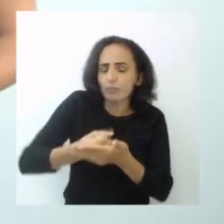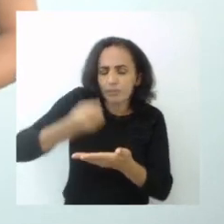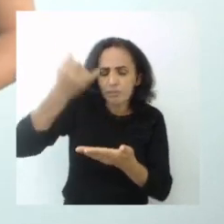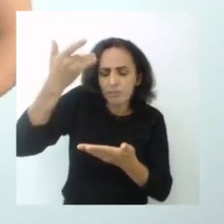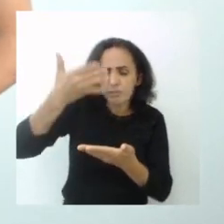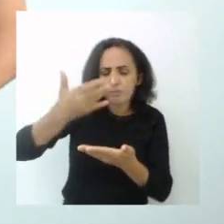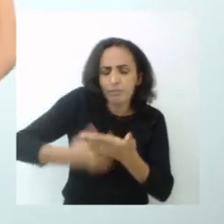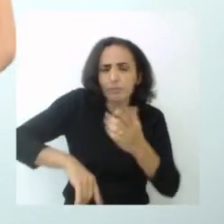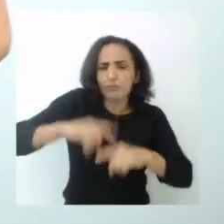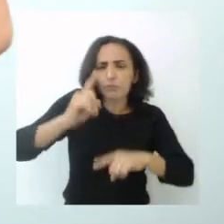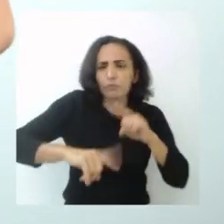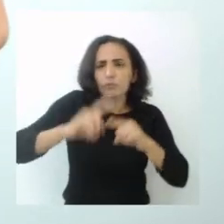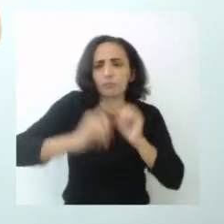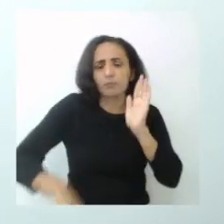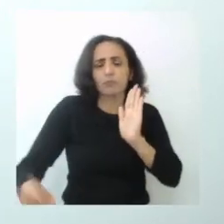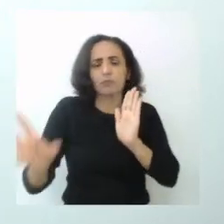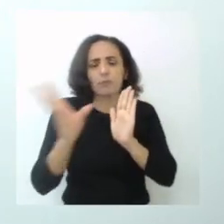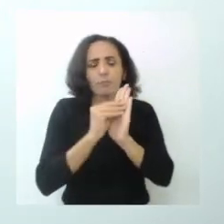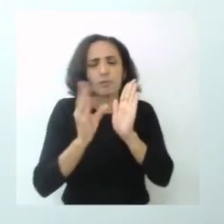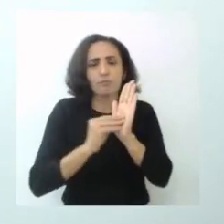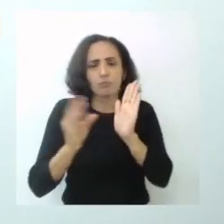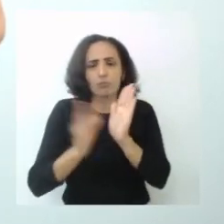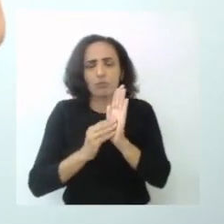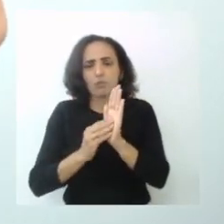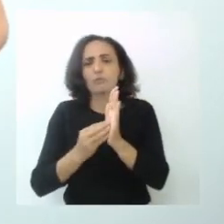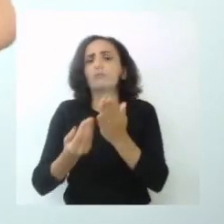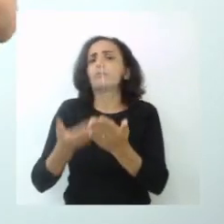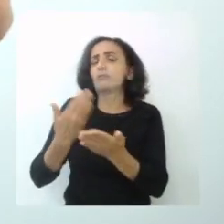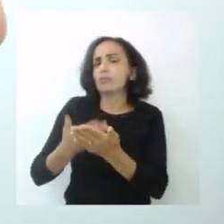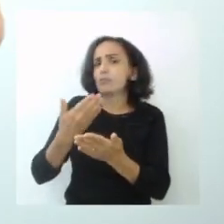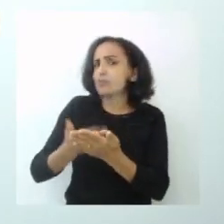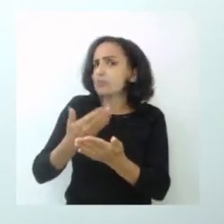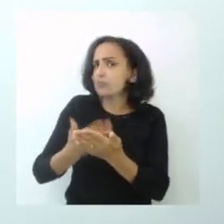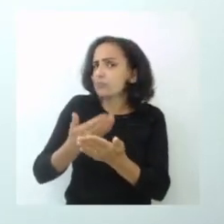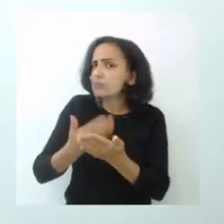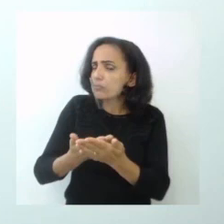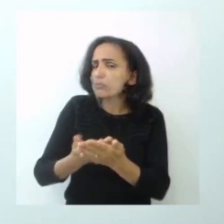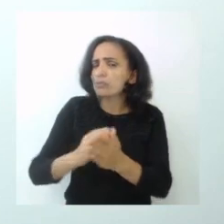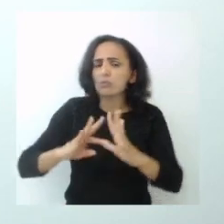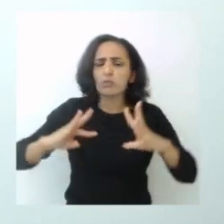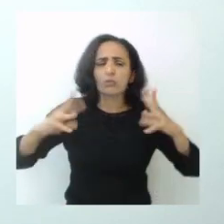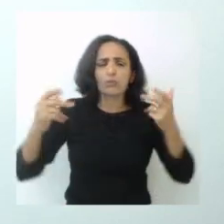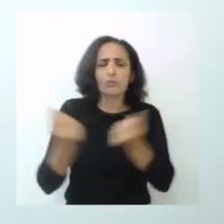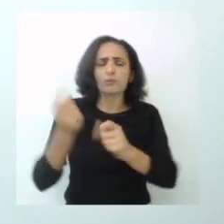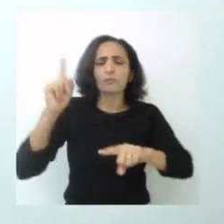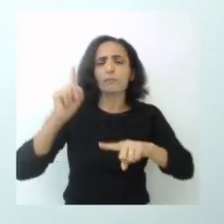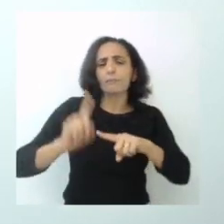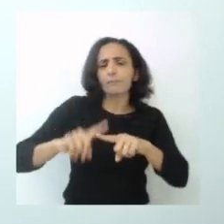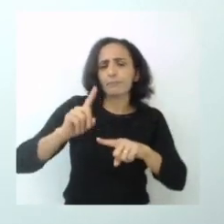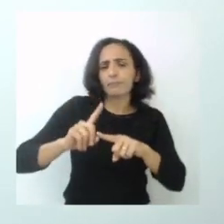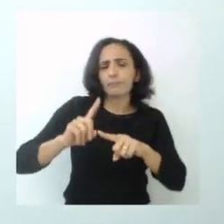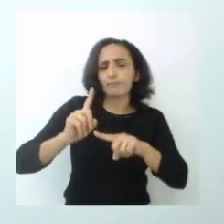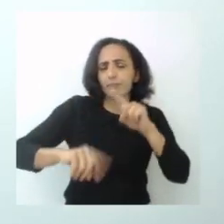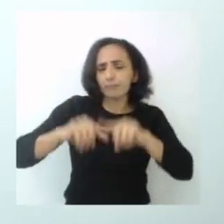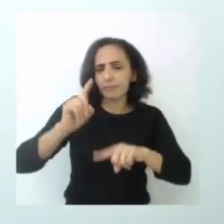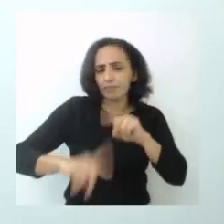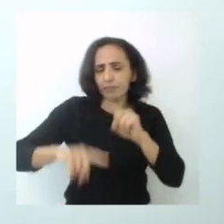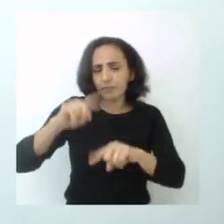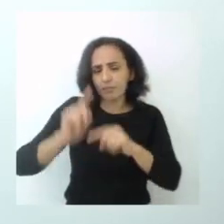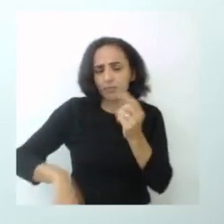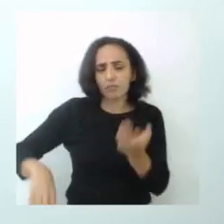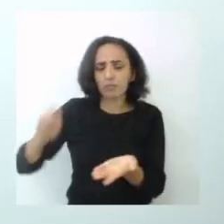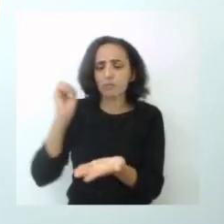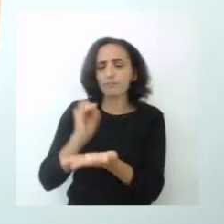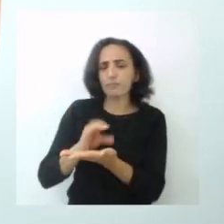explicando o conteúdo e baixa o fascículo para você ver todo o material que foi criado para vocês